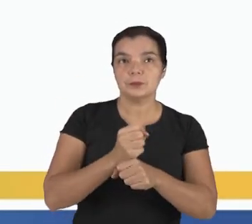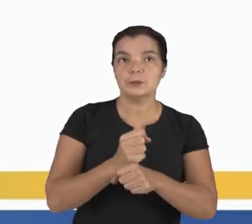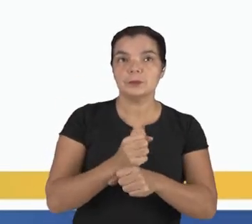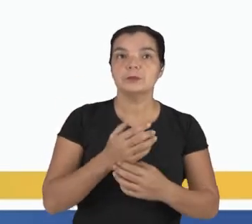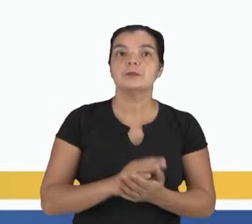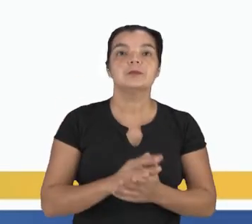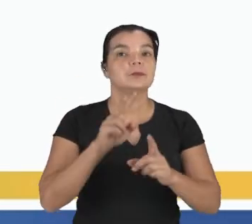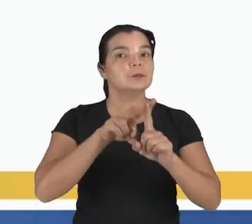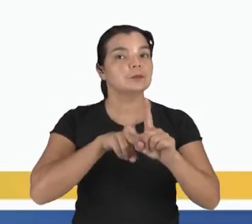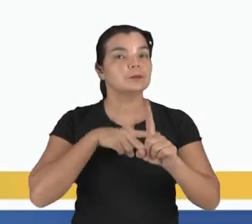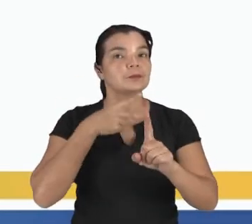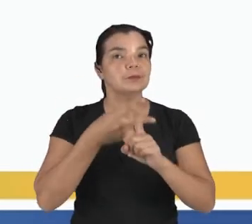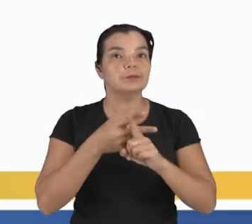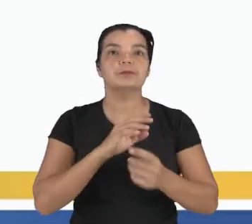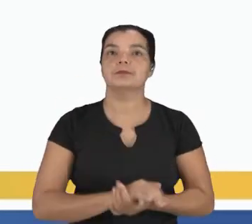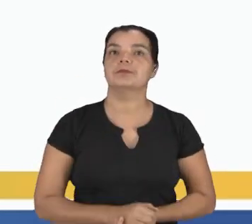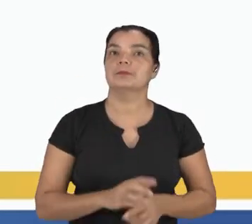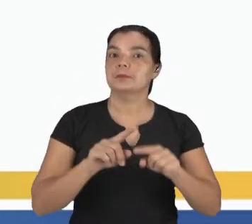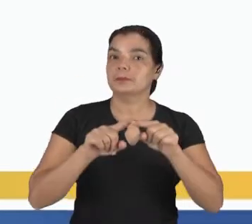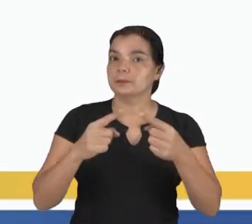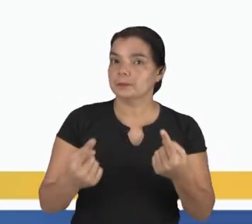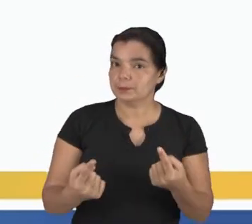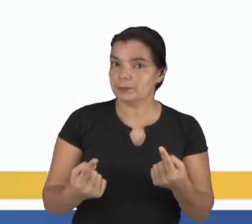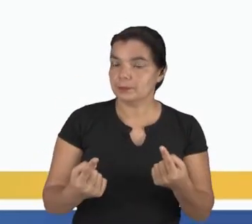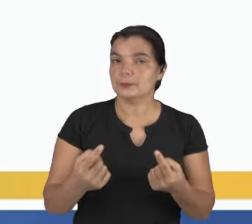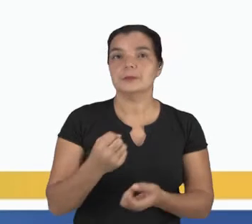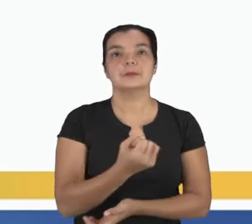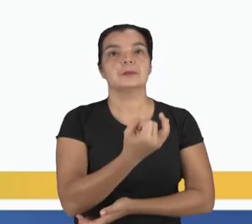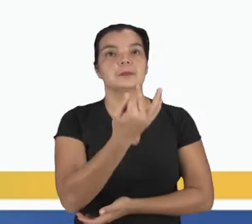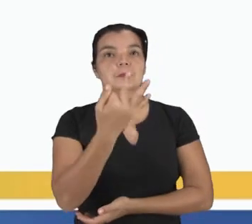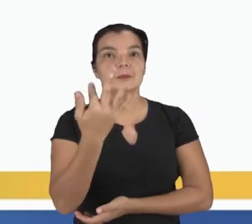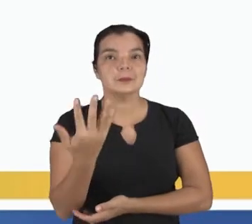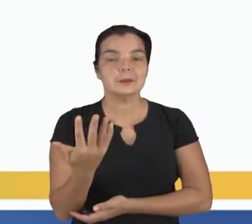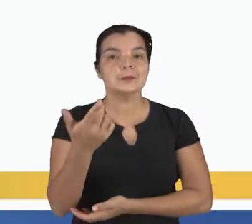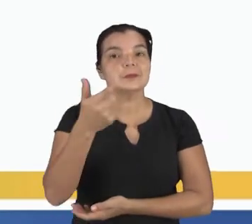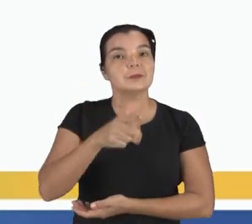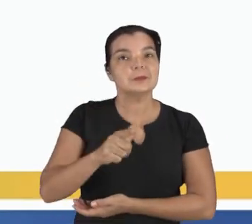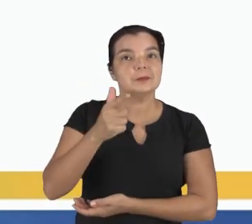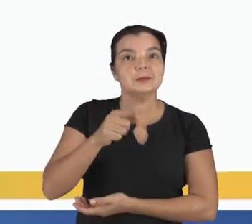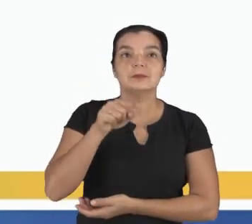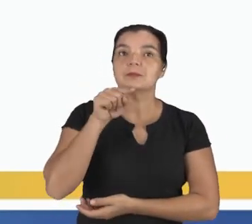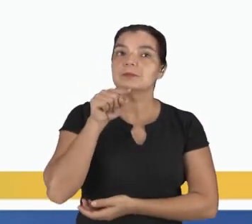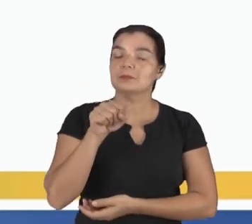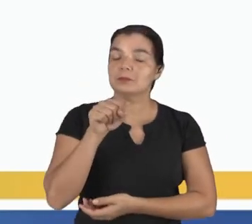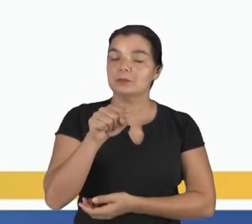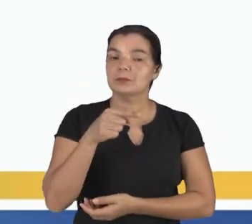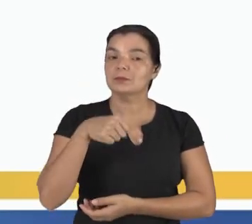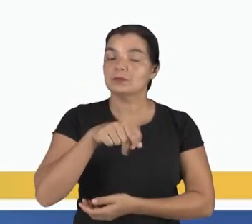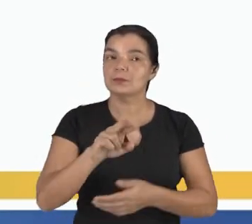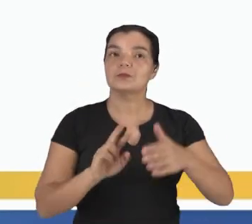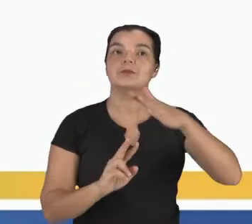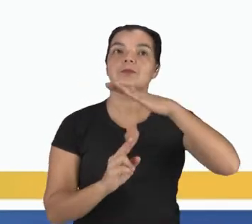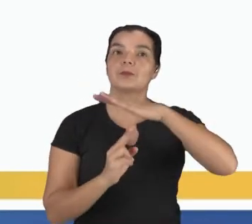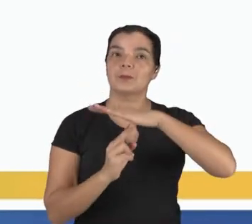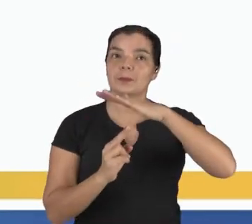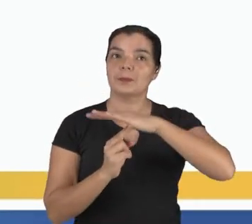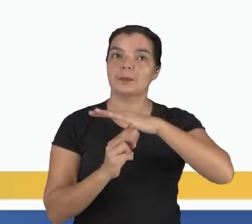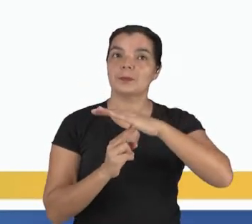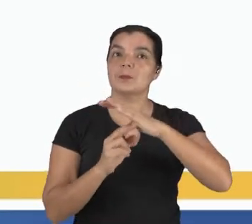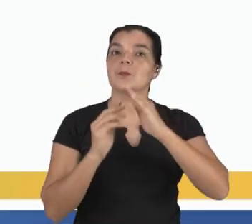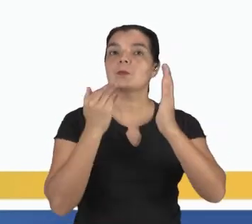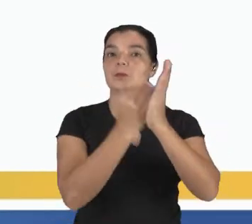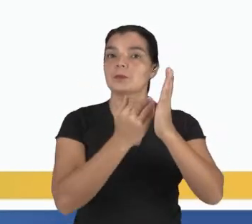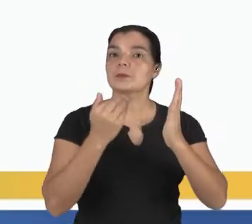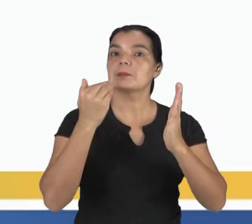em questão irá dobrar, mas a quantidade de vezes que você irá ao